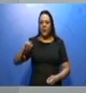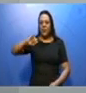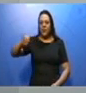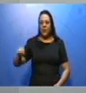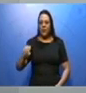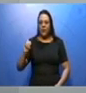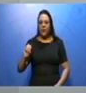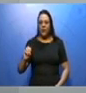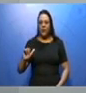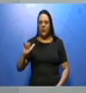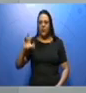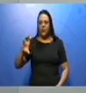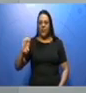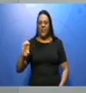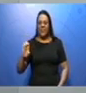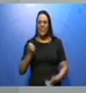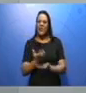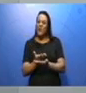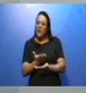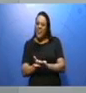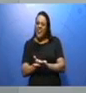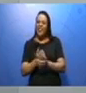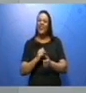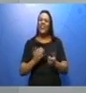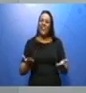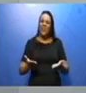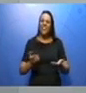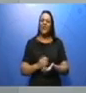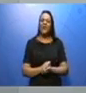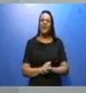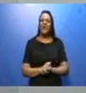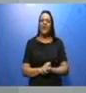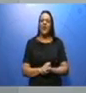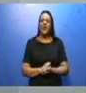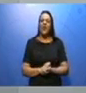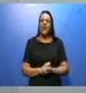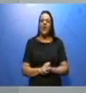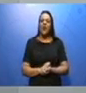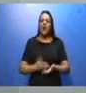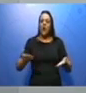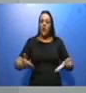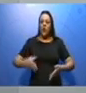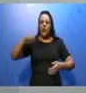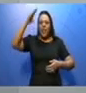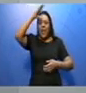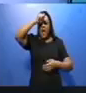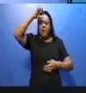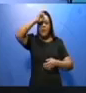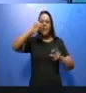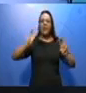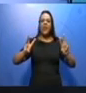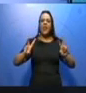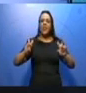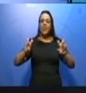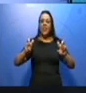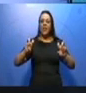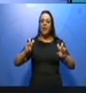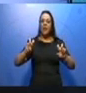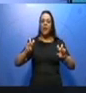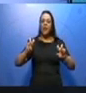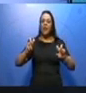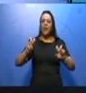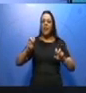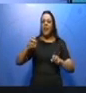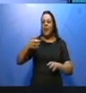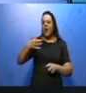e vamos estudar mais um pouquinho? Vamos lá? Hoje nós vamos falar sobre relatos de viagem. O que seria